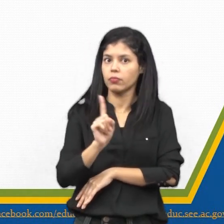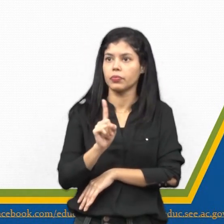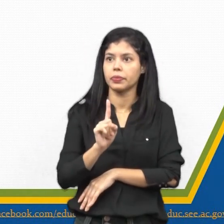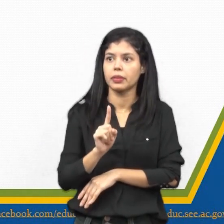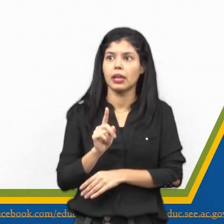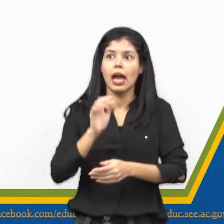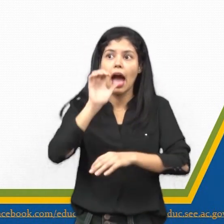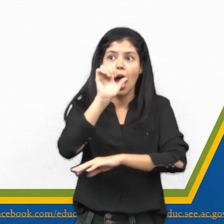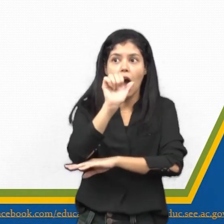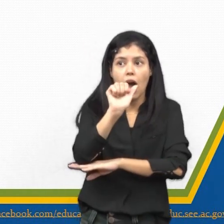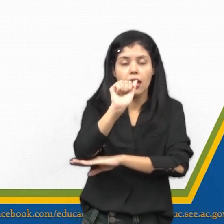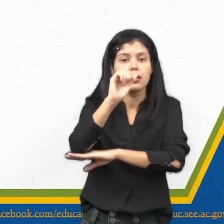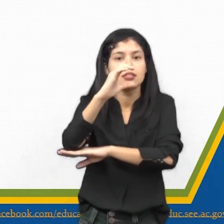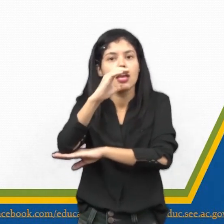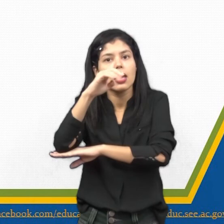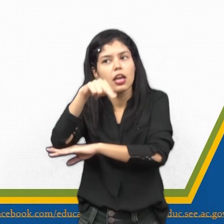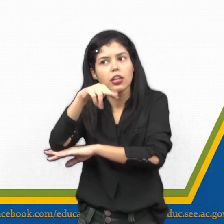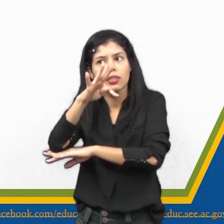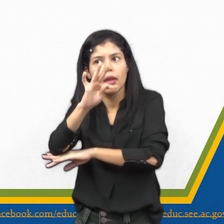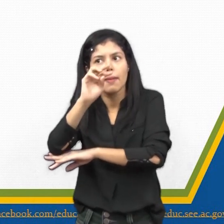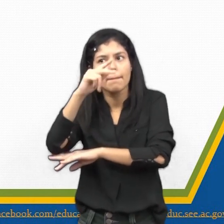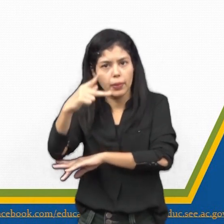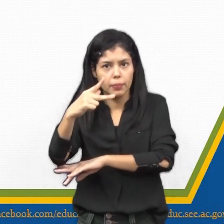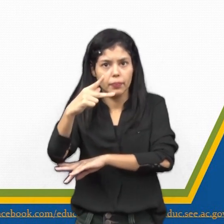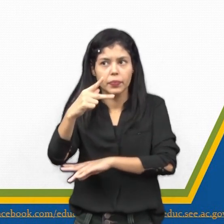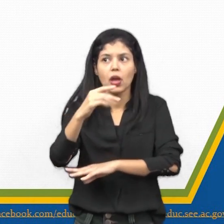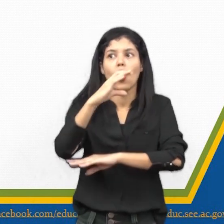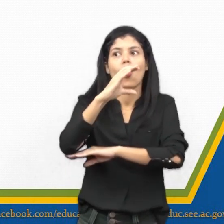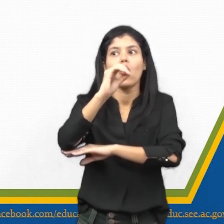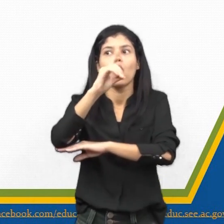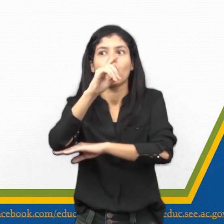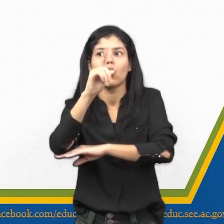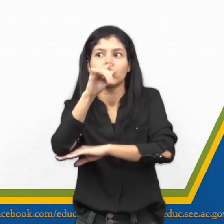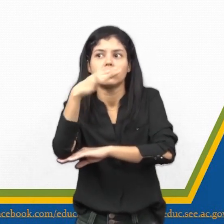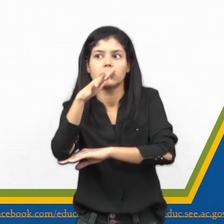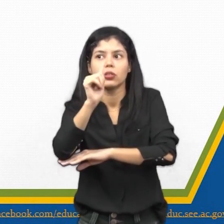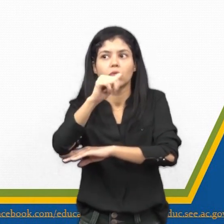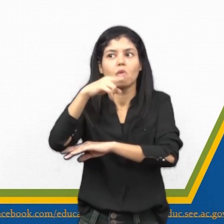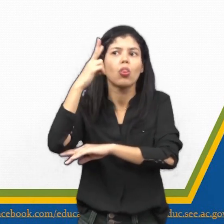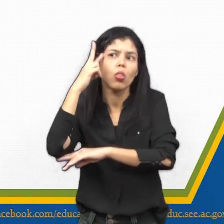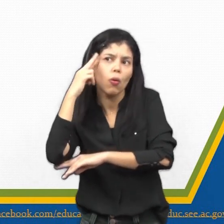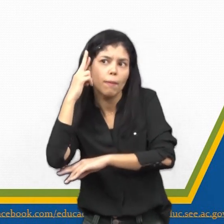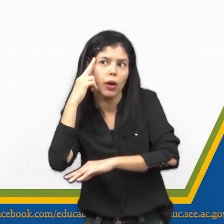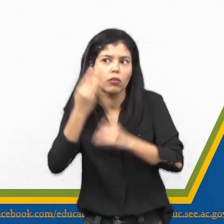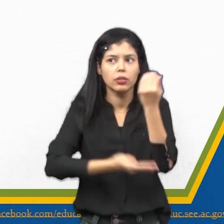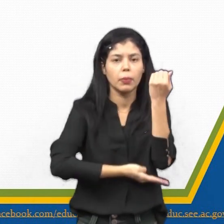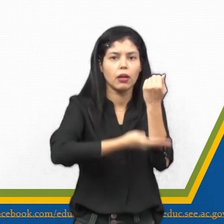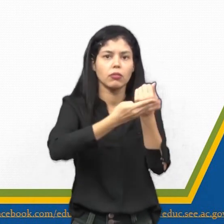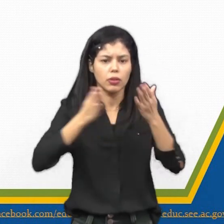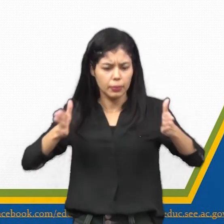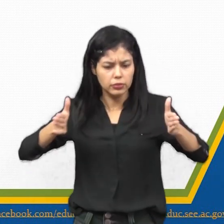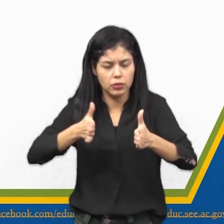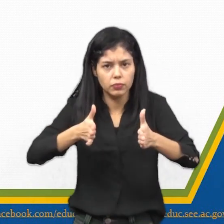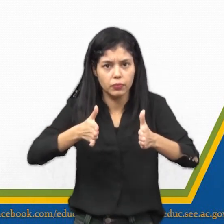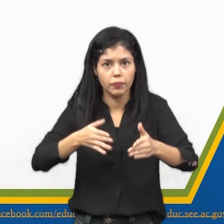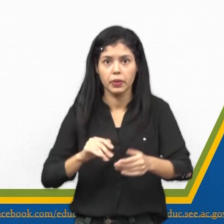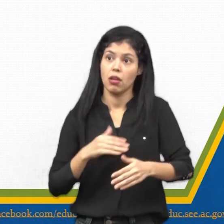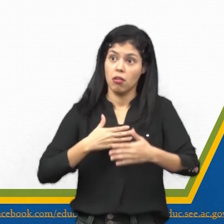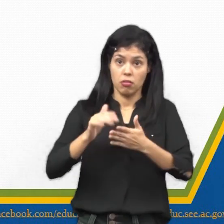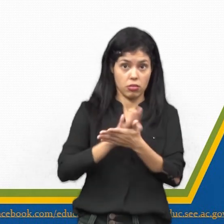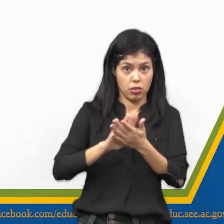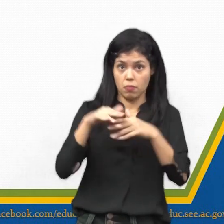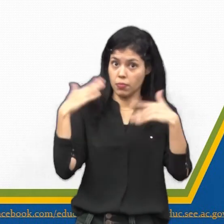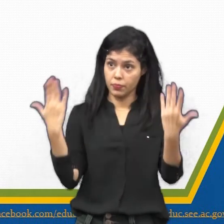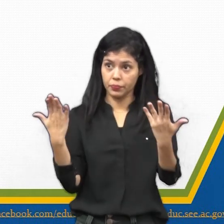A CNTP, condições normais de temperatura e pressão. Que nada mais é do